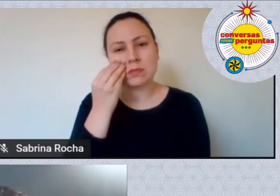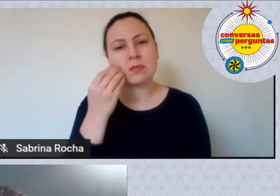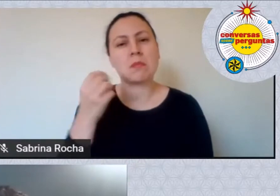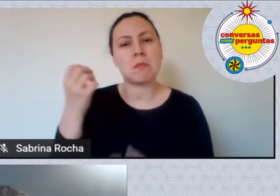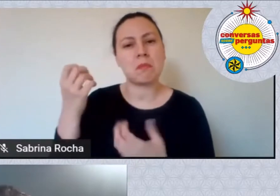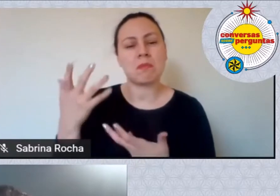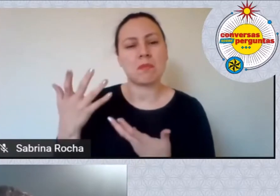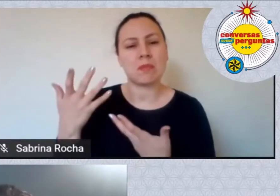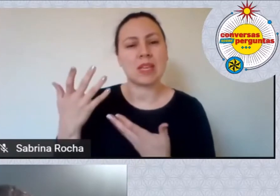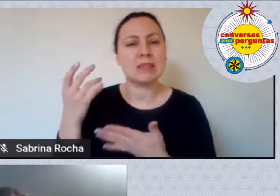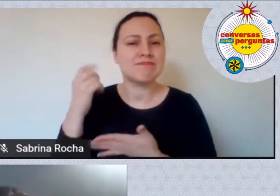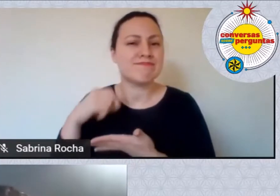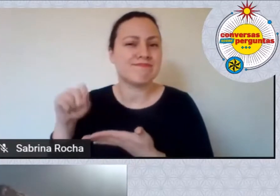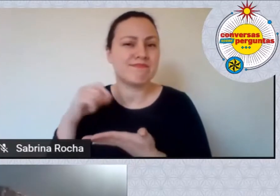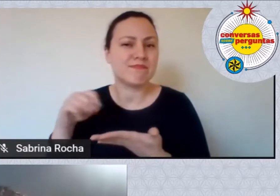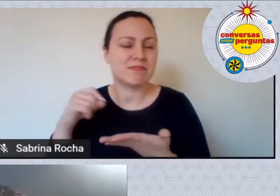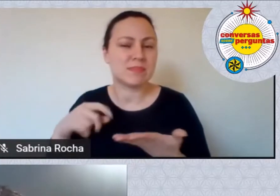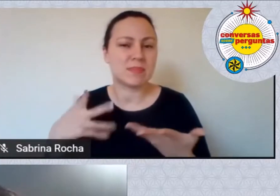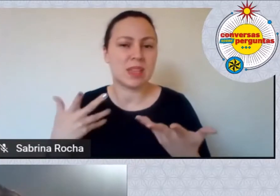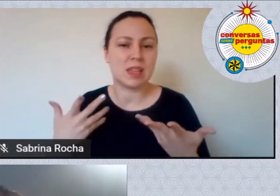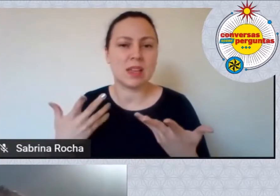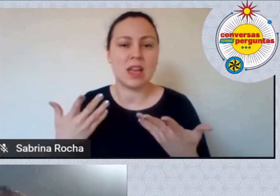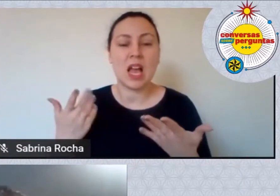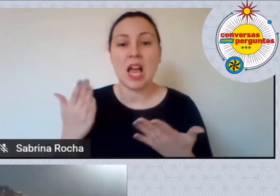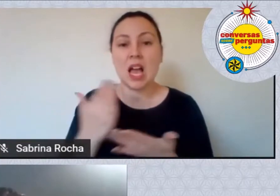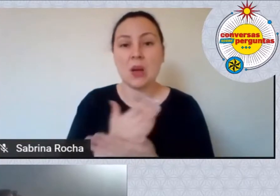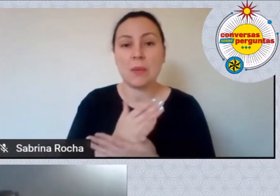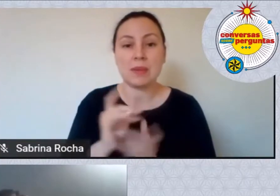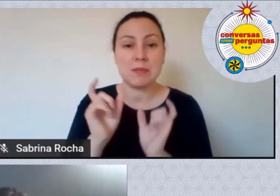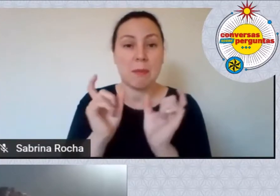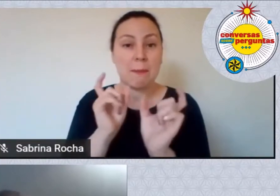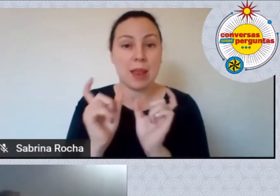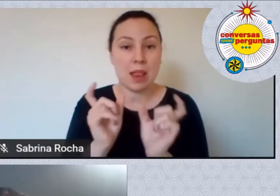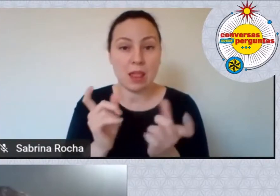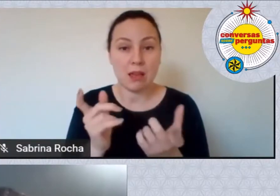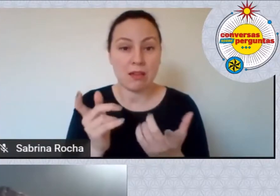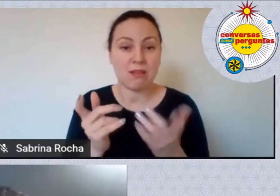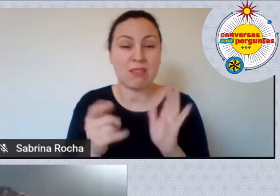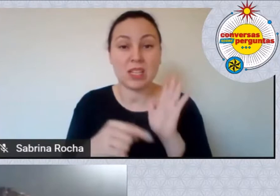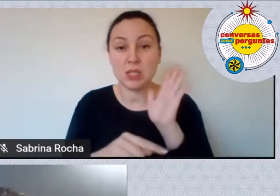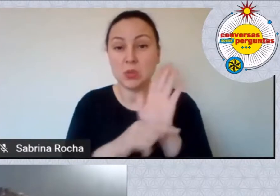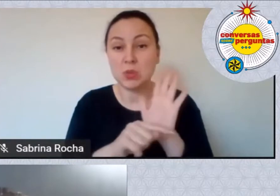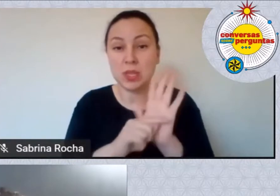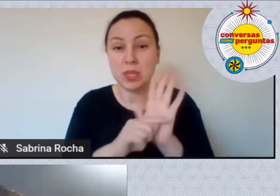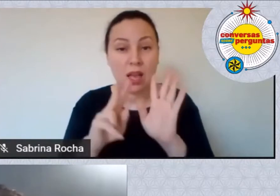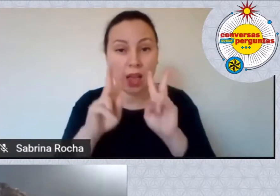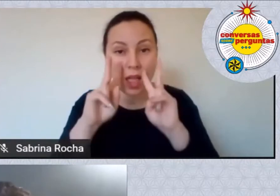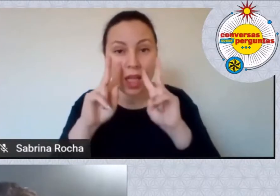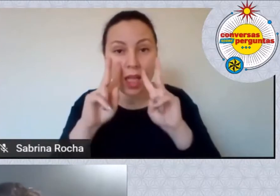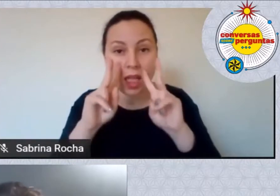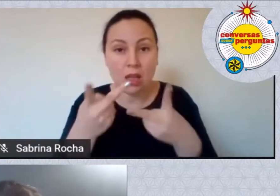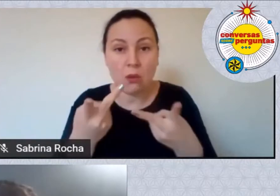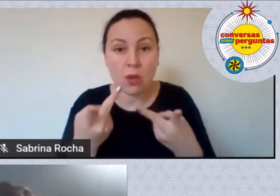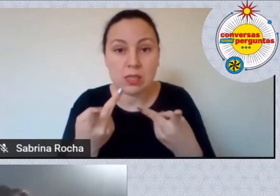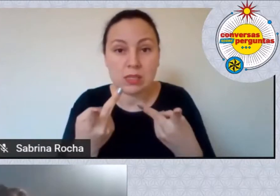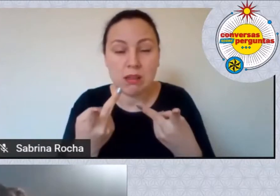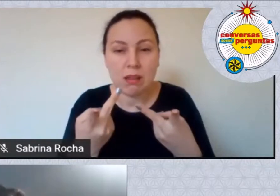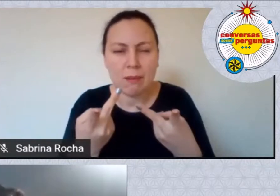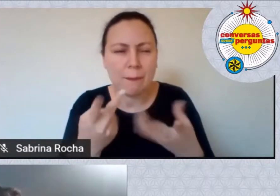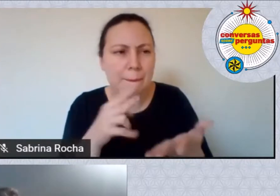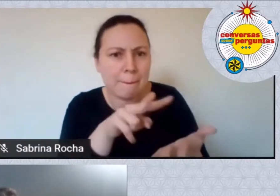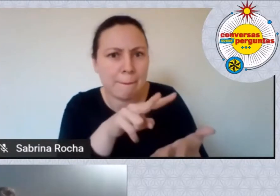discursivas, algumas palavras que possam ajudar as pessoas a se reconhecerem nesse processo e eventualmente